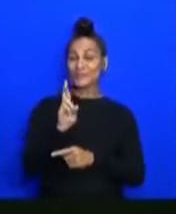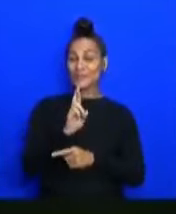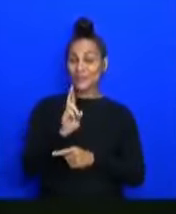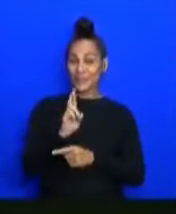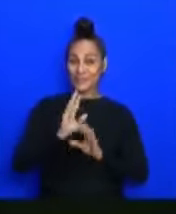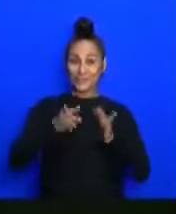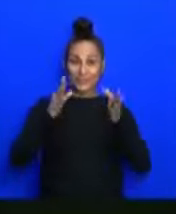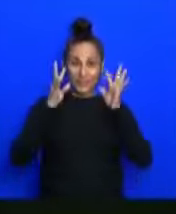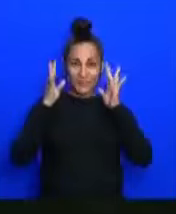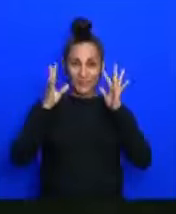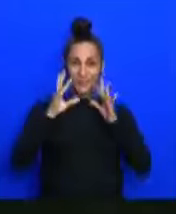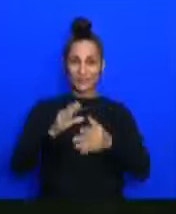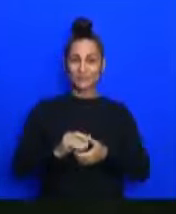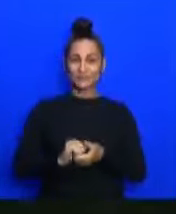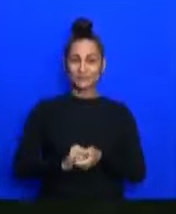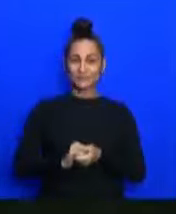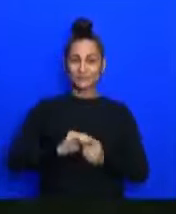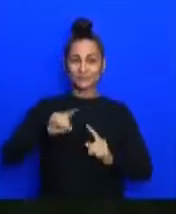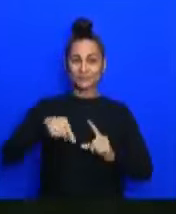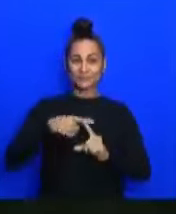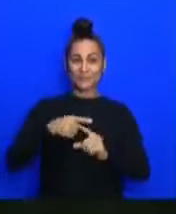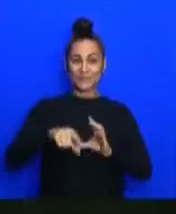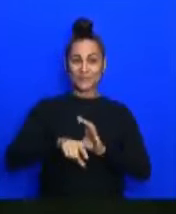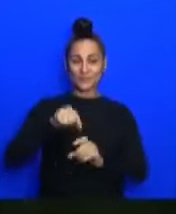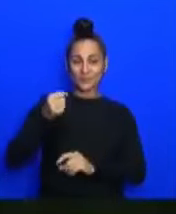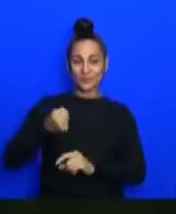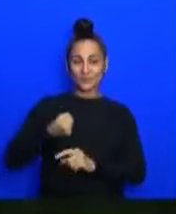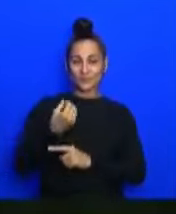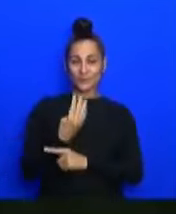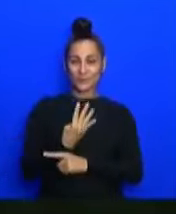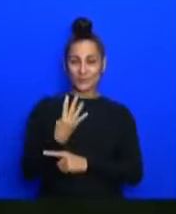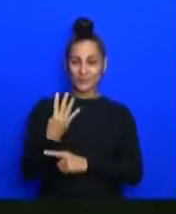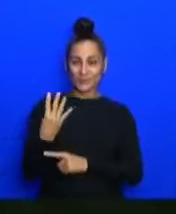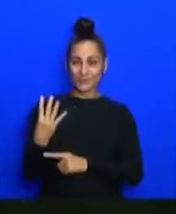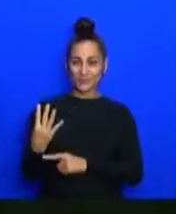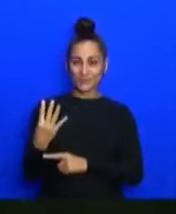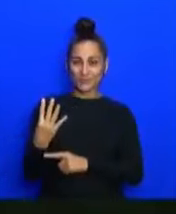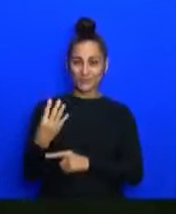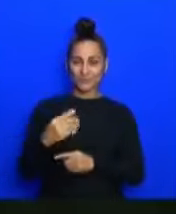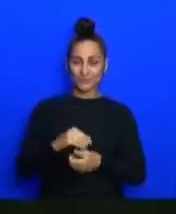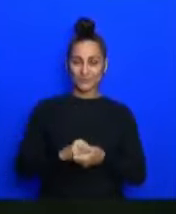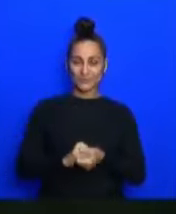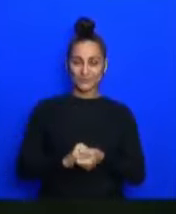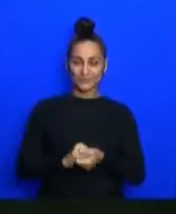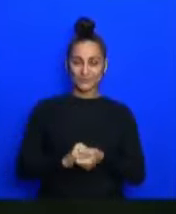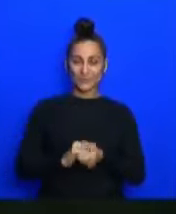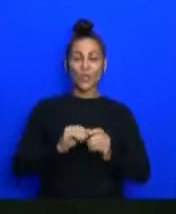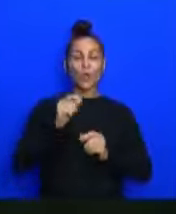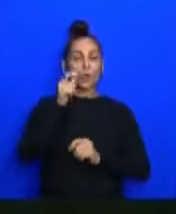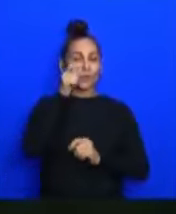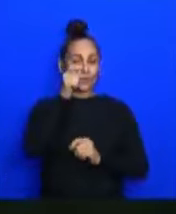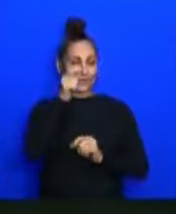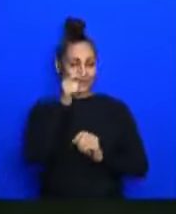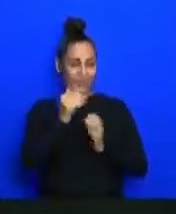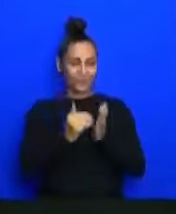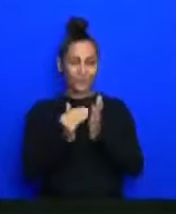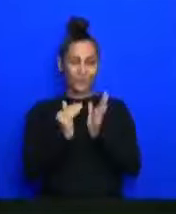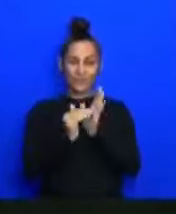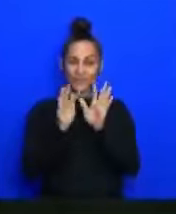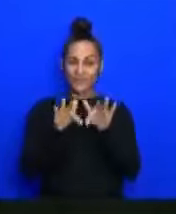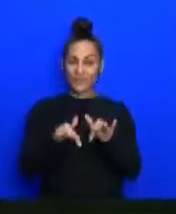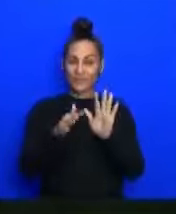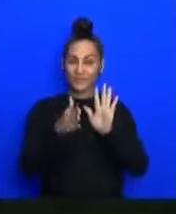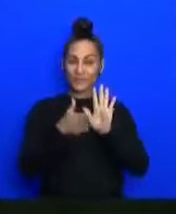reais. Já pensou? Mais um número sorteado, 44, bola 44. Confira direitinho a